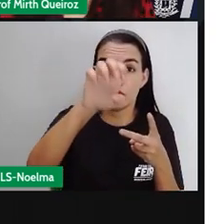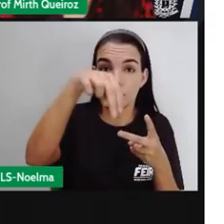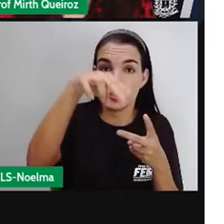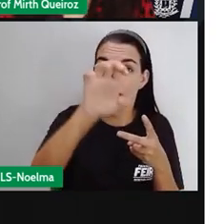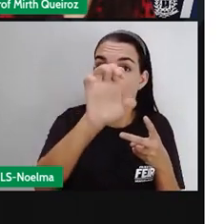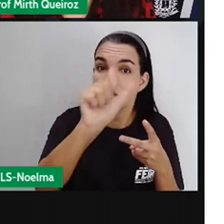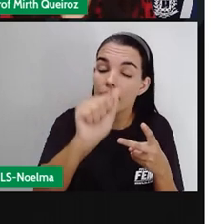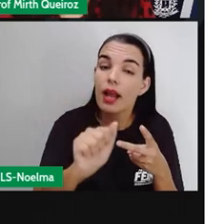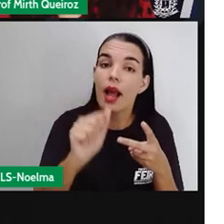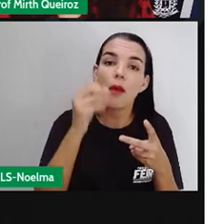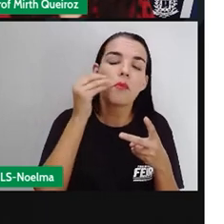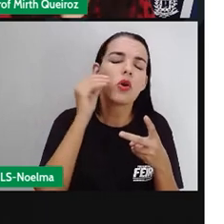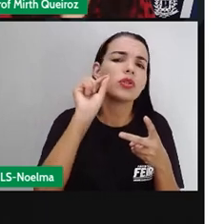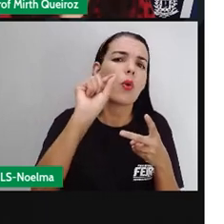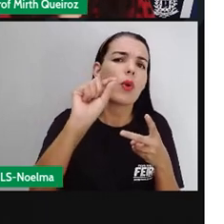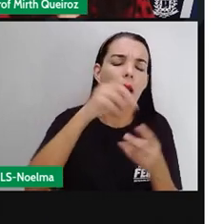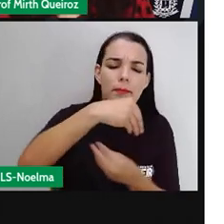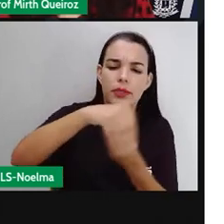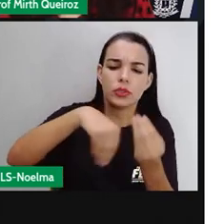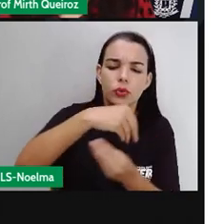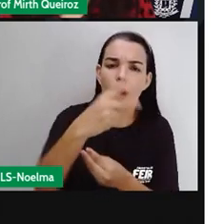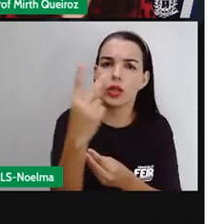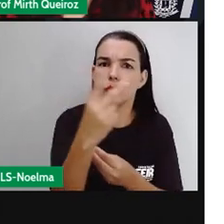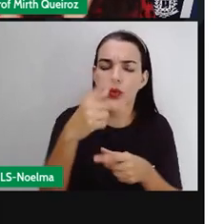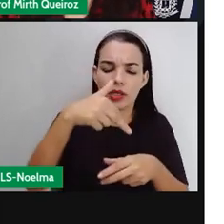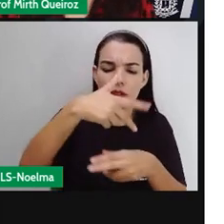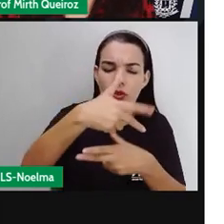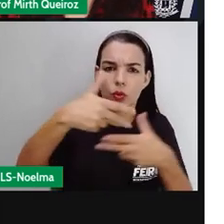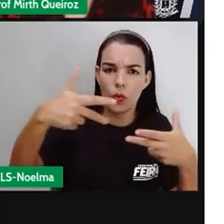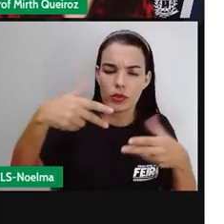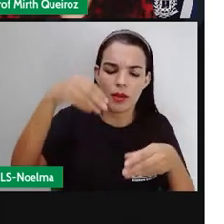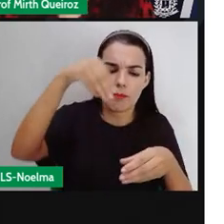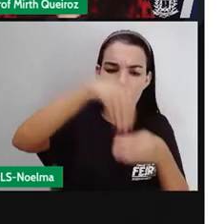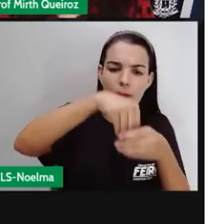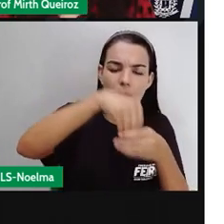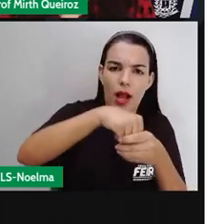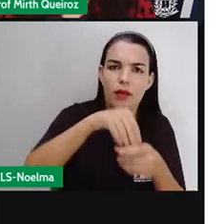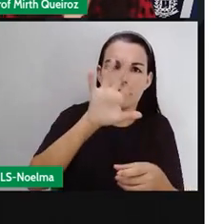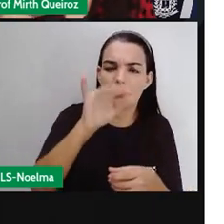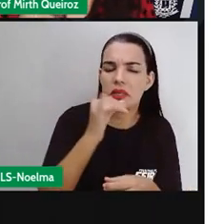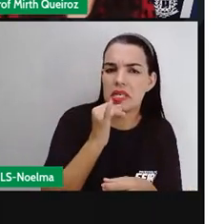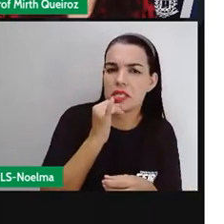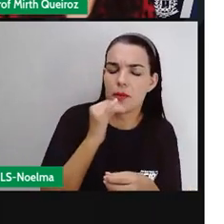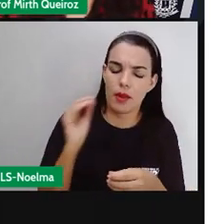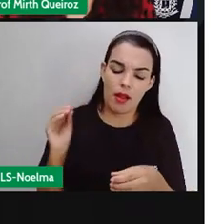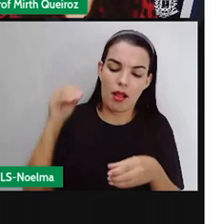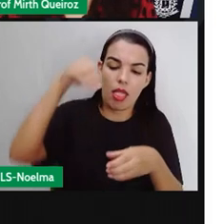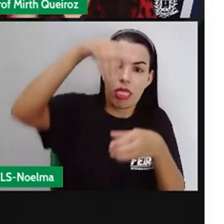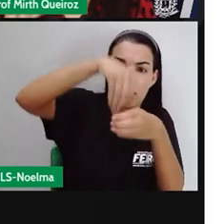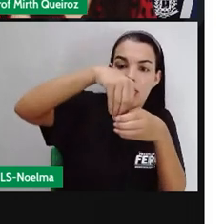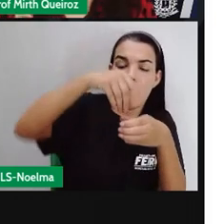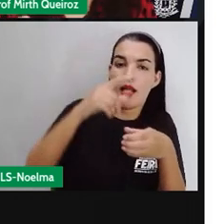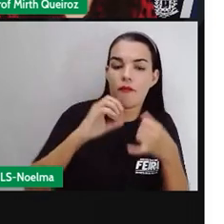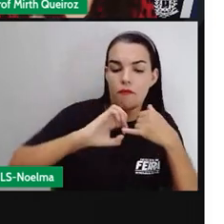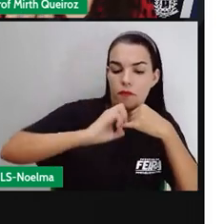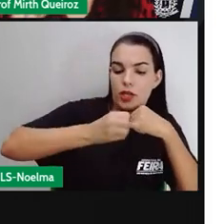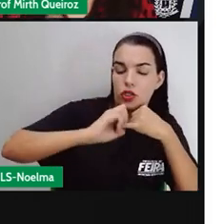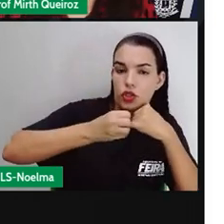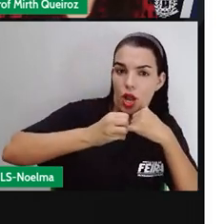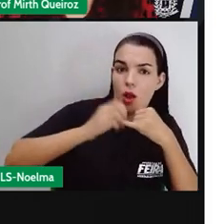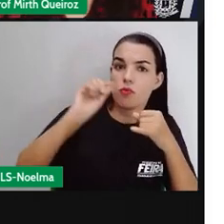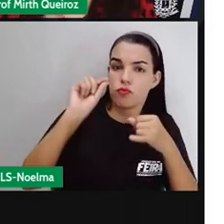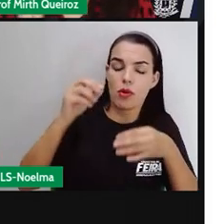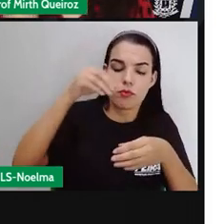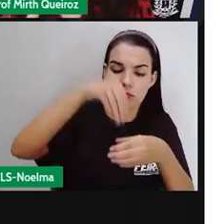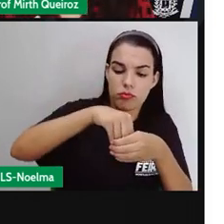gente enxergar claramente quem é quem. Por exemplo, quando a gente coloca o feijão e a água dentro de um copo, dá para a gente saber quem